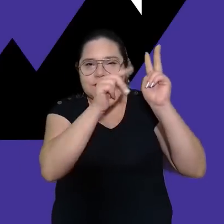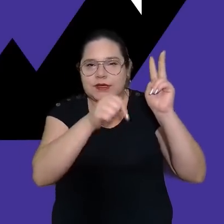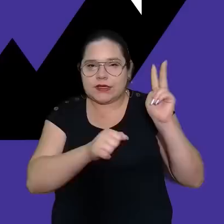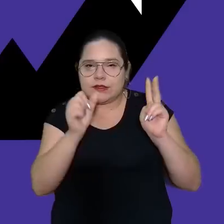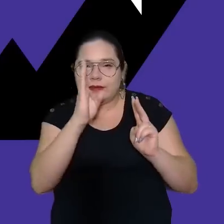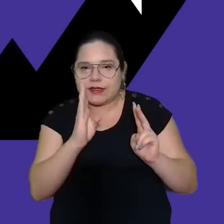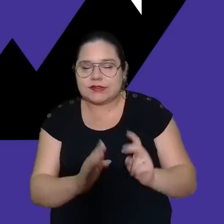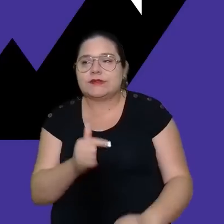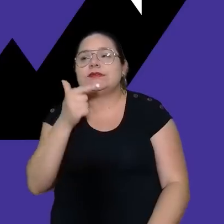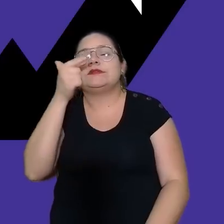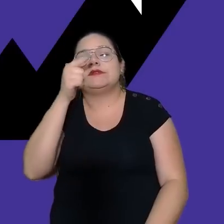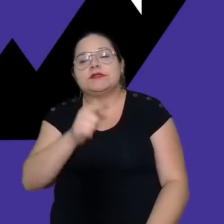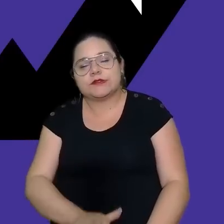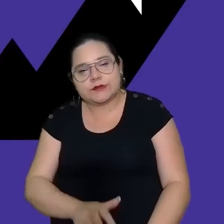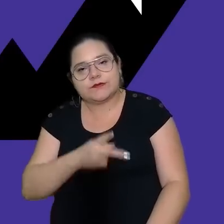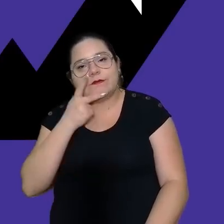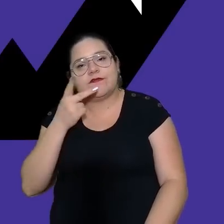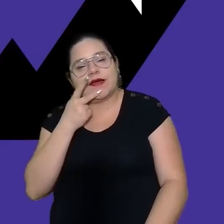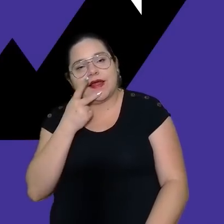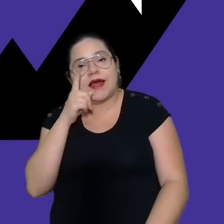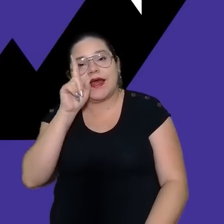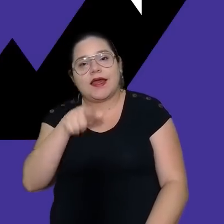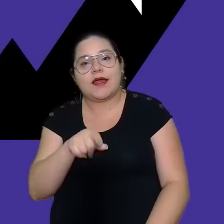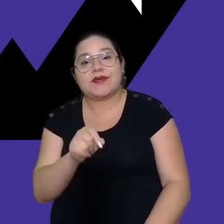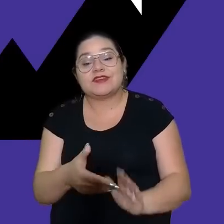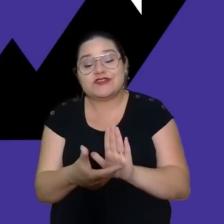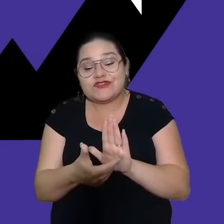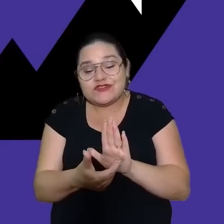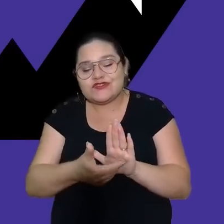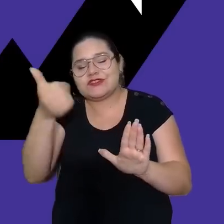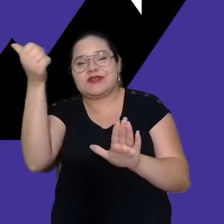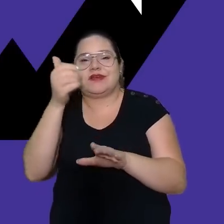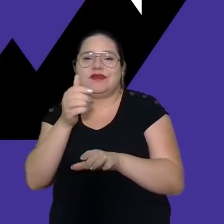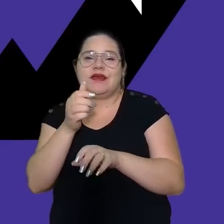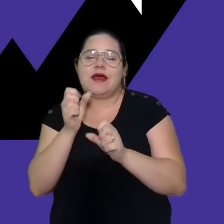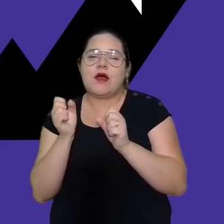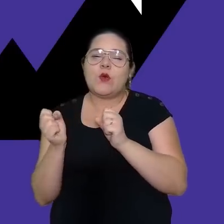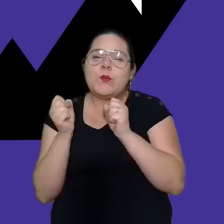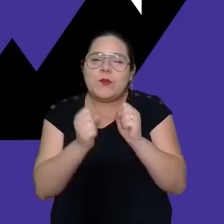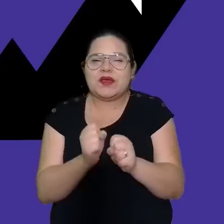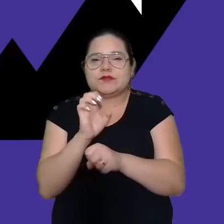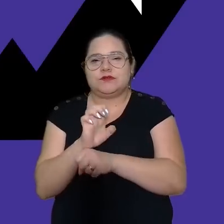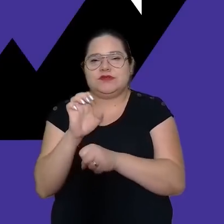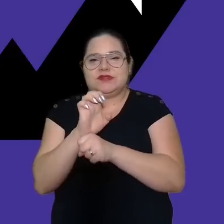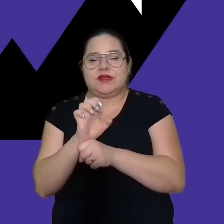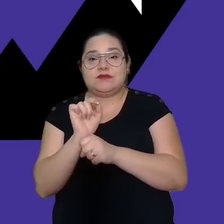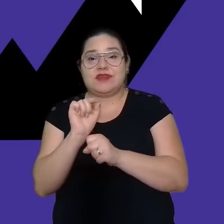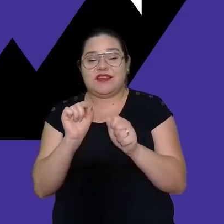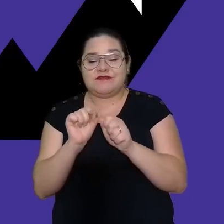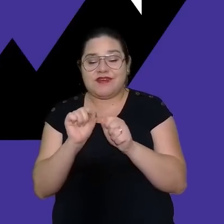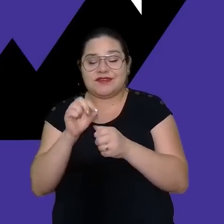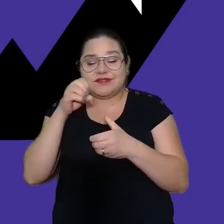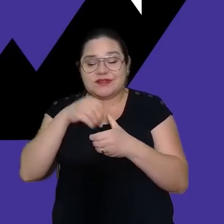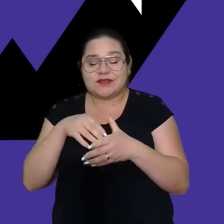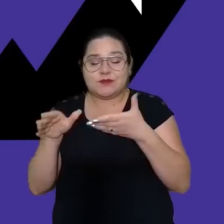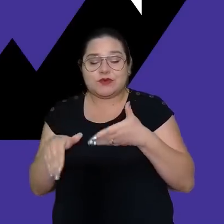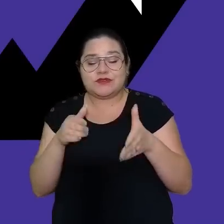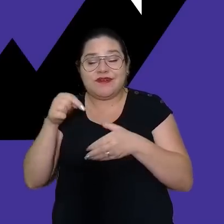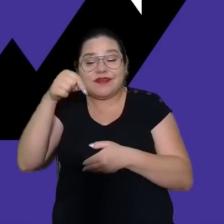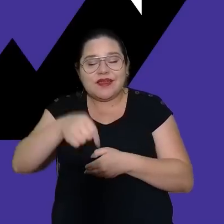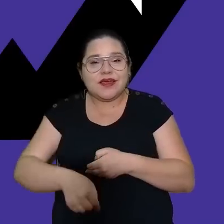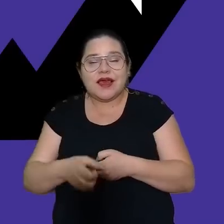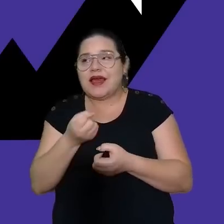novamente, é tirar o peso do Estado de quem produz aqui dentro. Não é possível, por